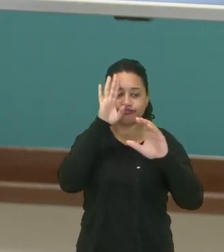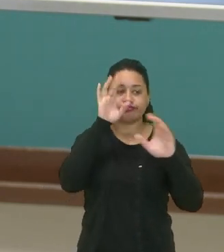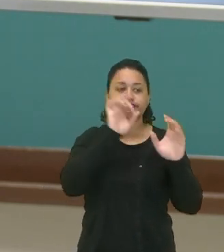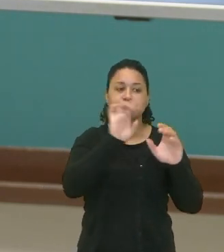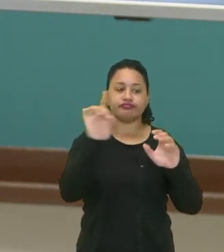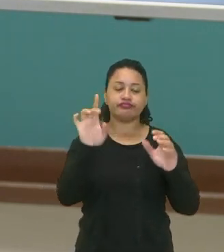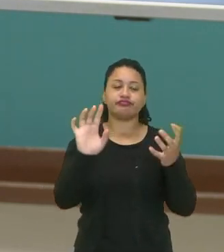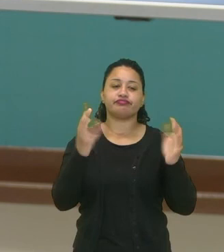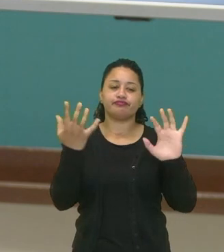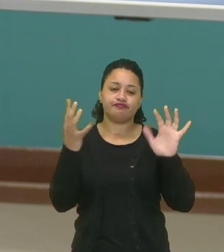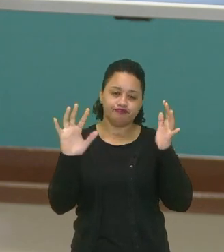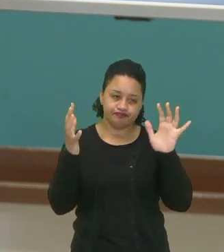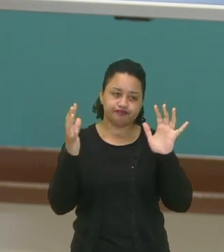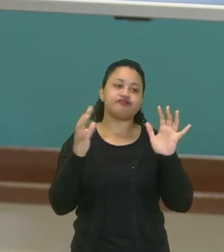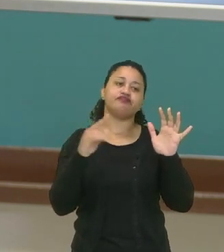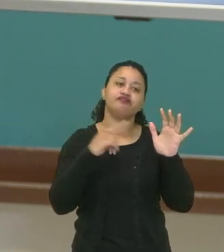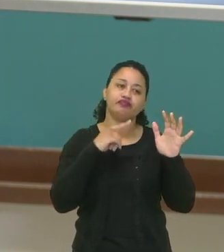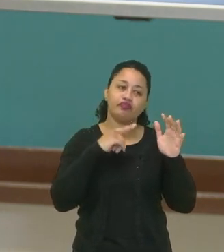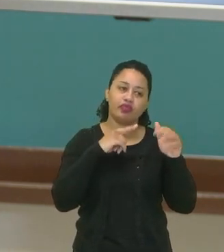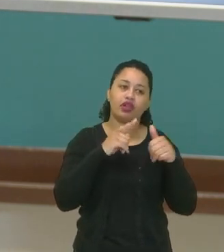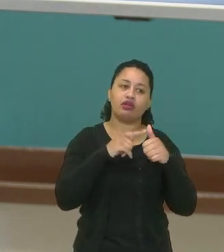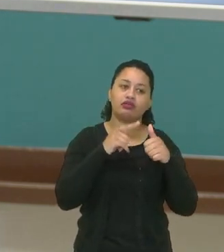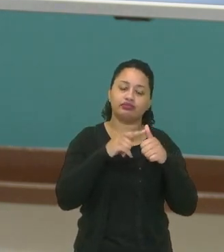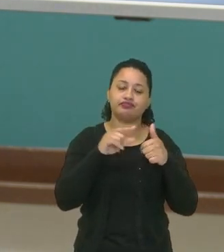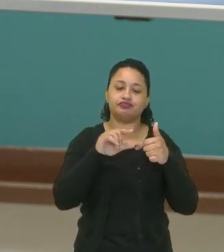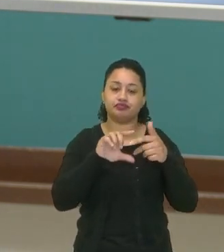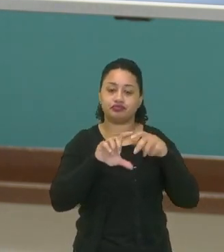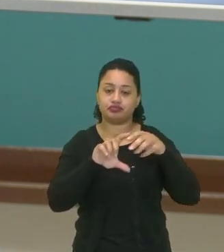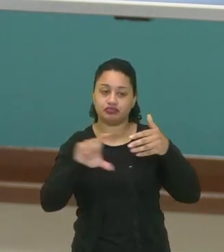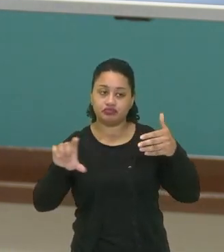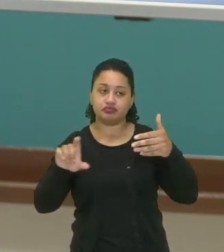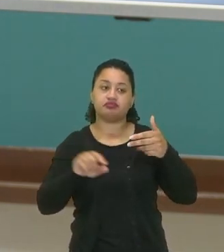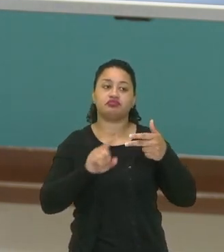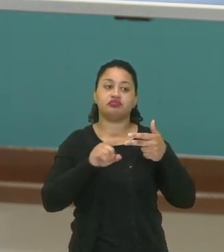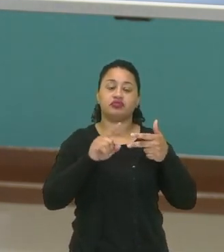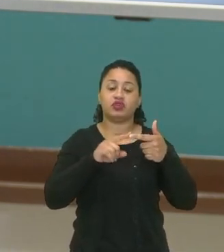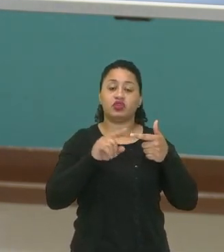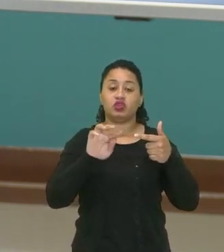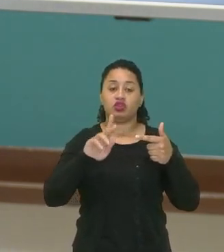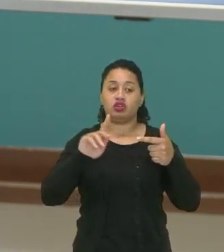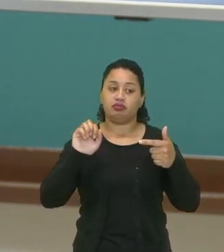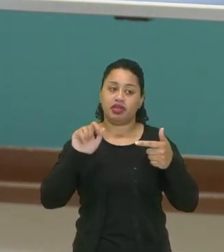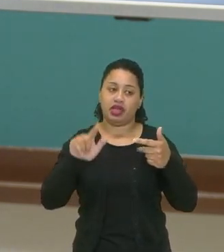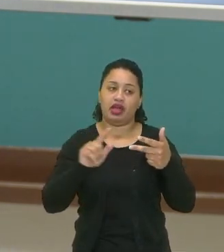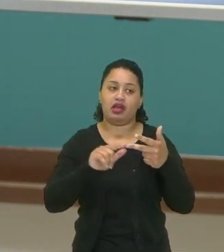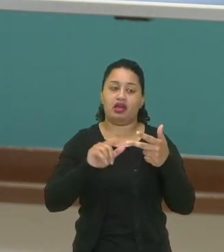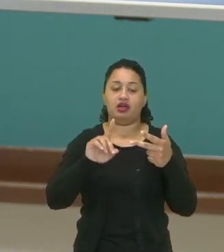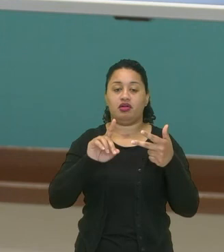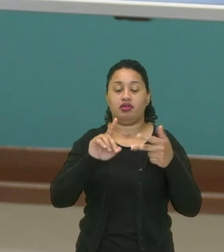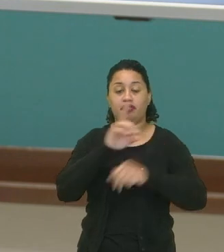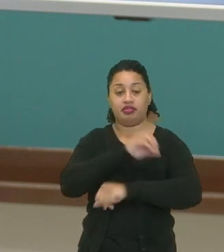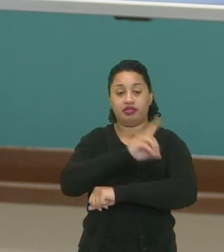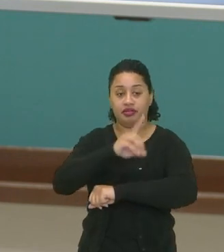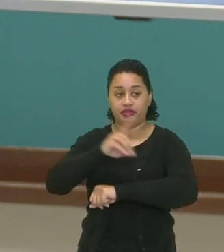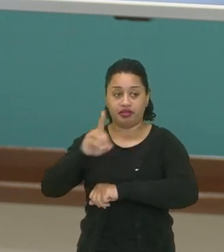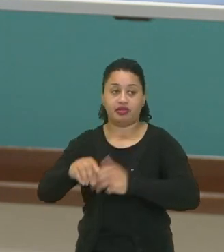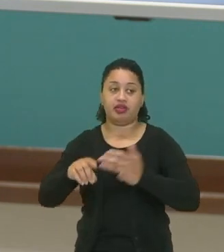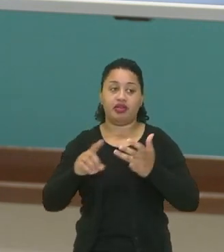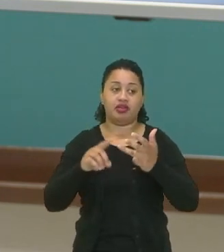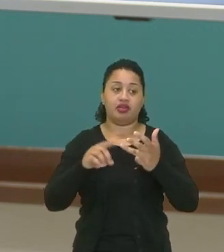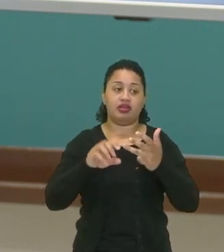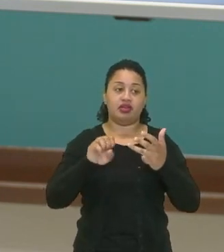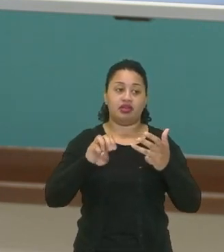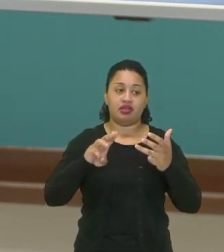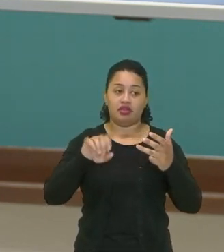aquele quase seco. Qual é a característica? Longos períodos de estiagem, altas temperaturas, chuvas escassas e